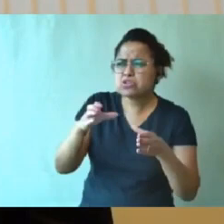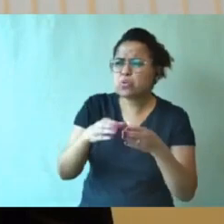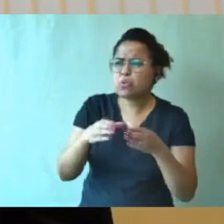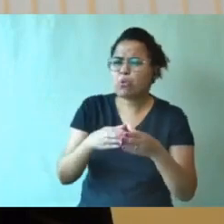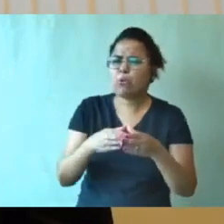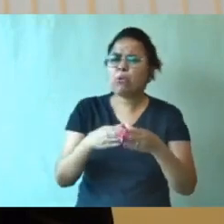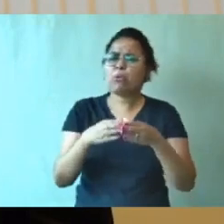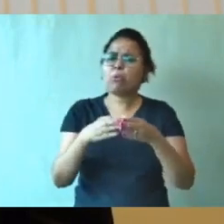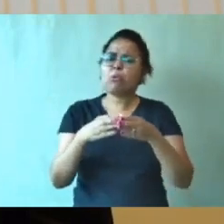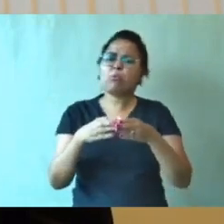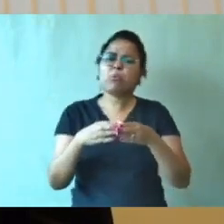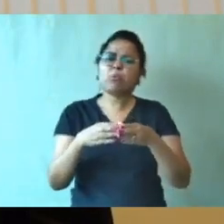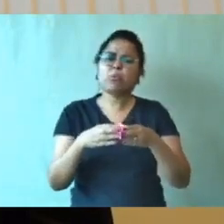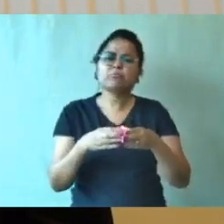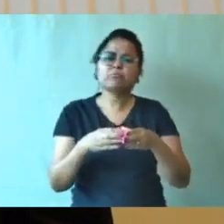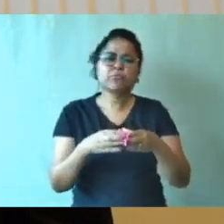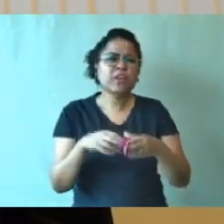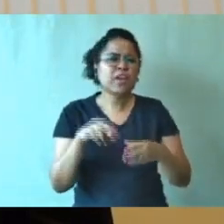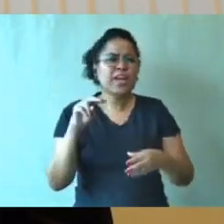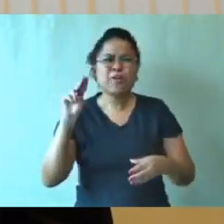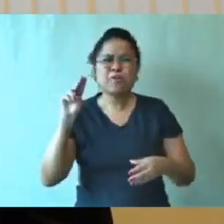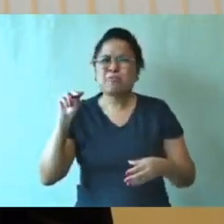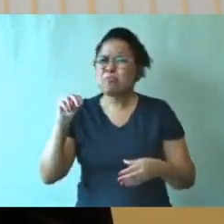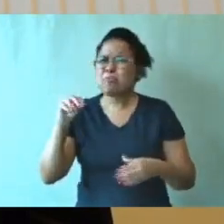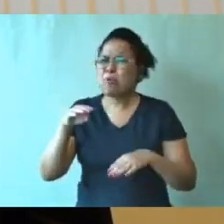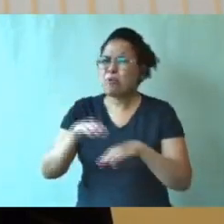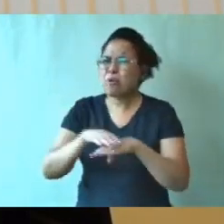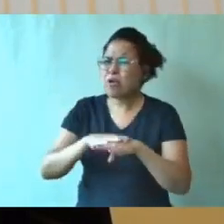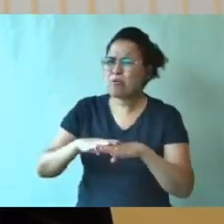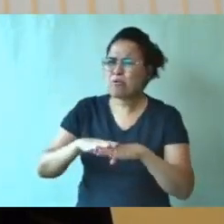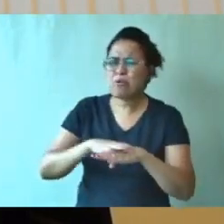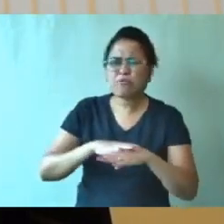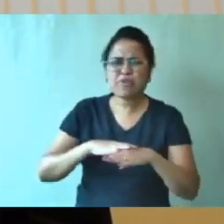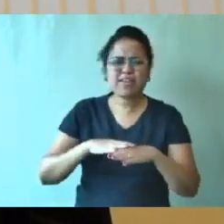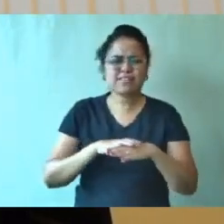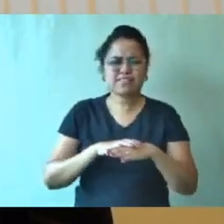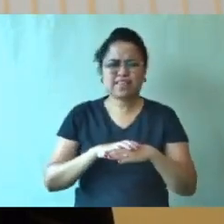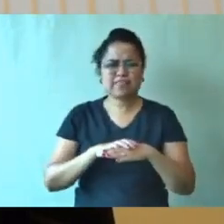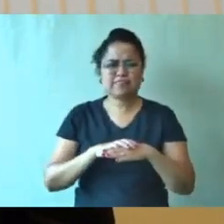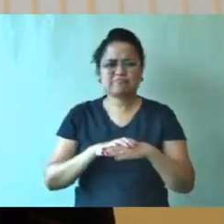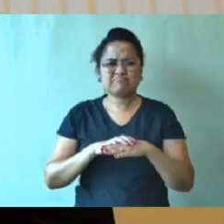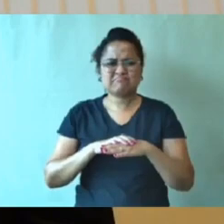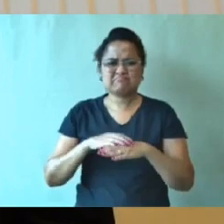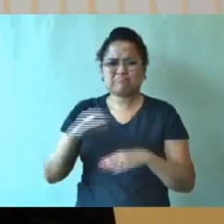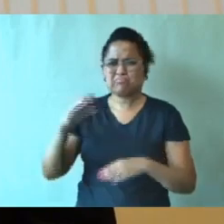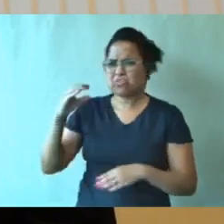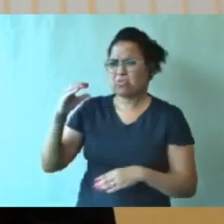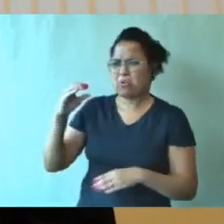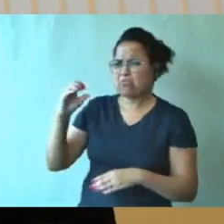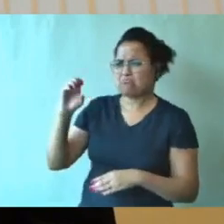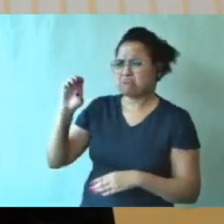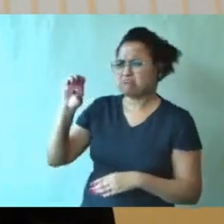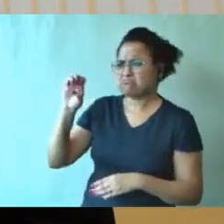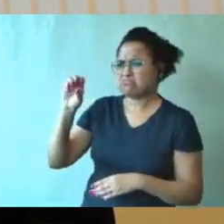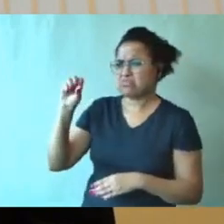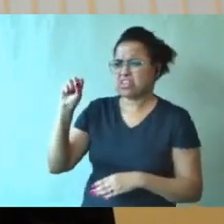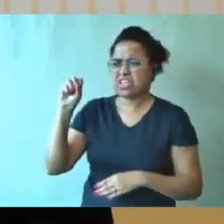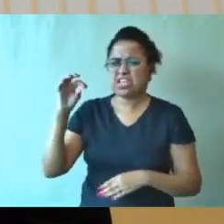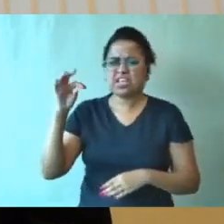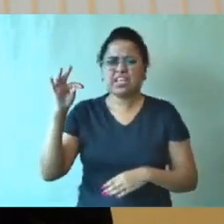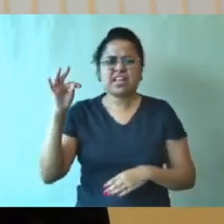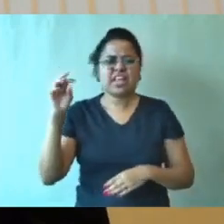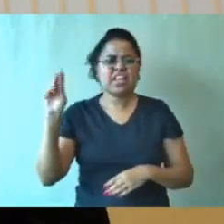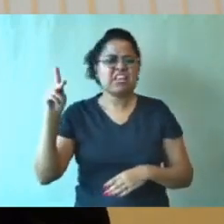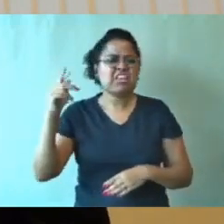pelo... Eu nunca conversei com a... E não sei quem é a Esther. Sempre tratou comigo o Nilo